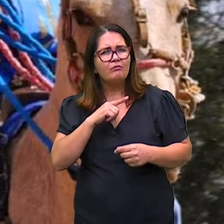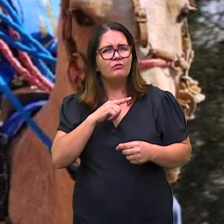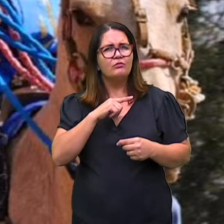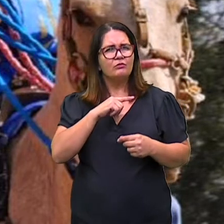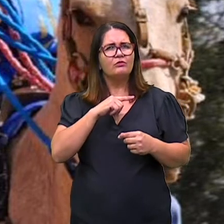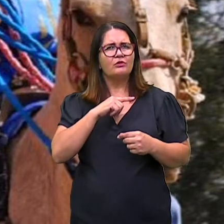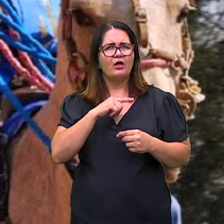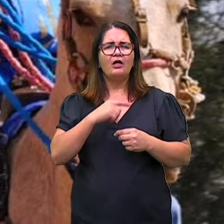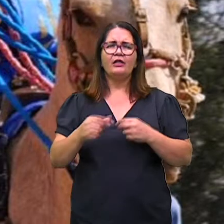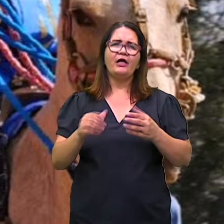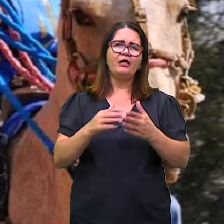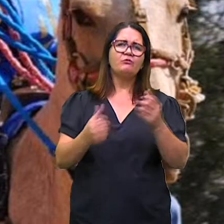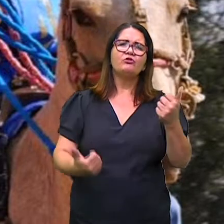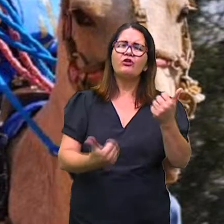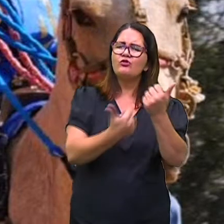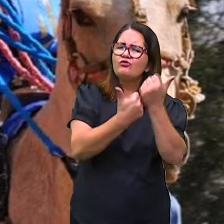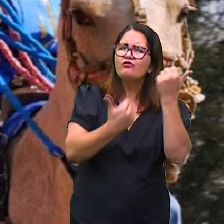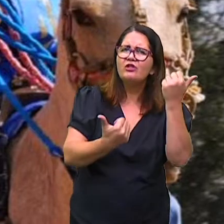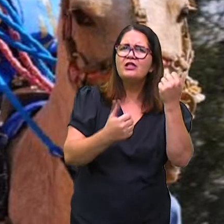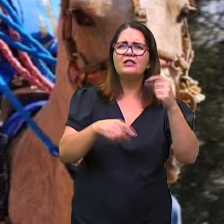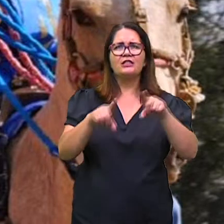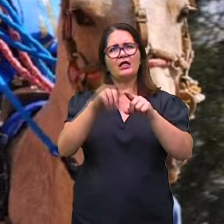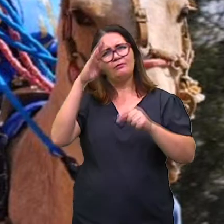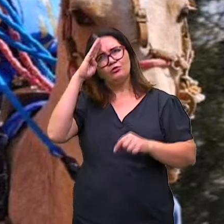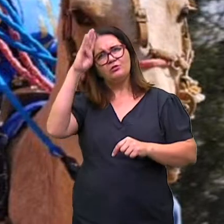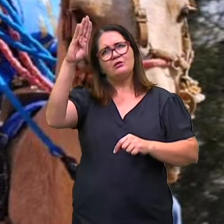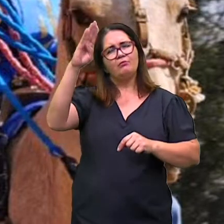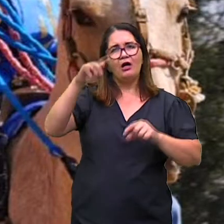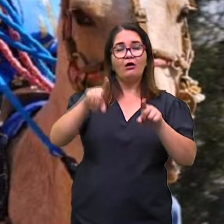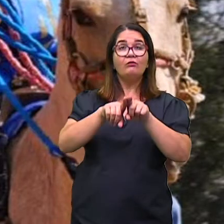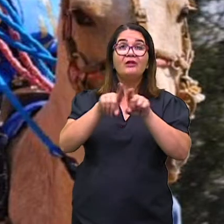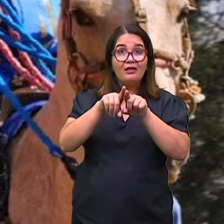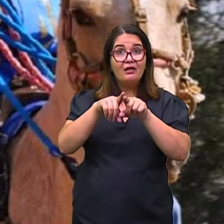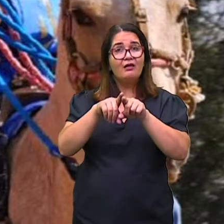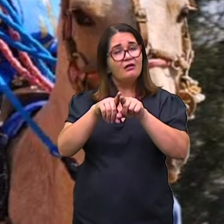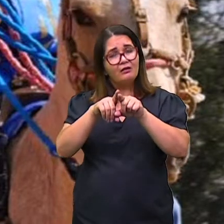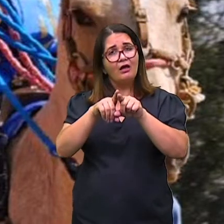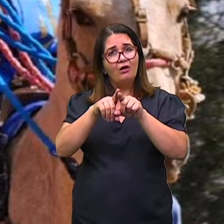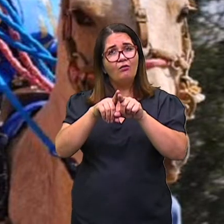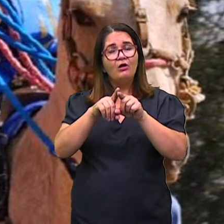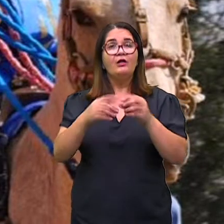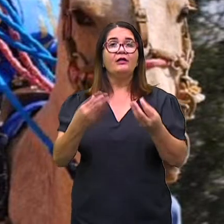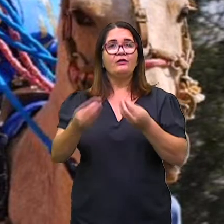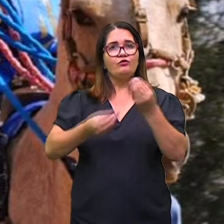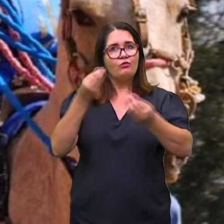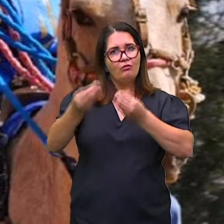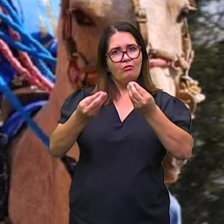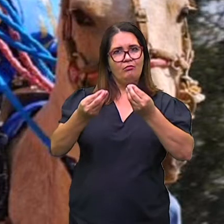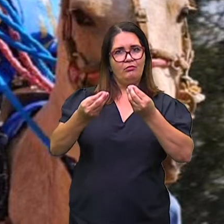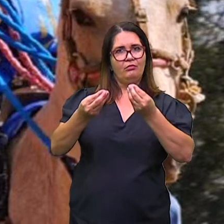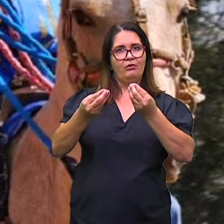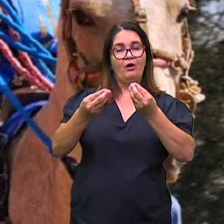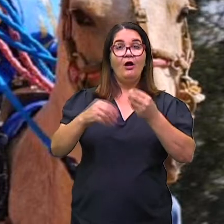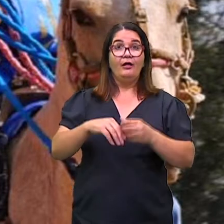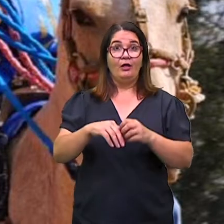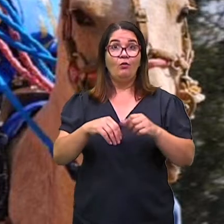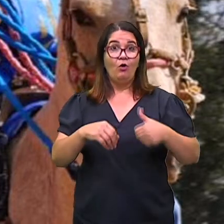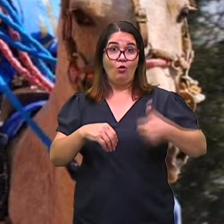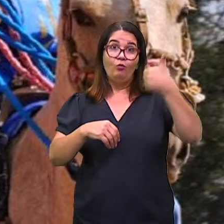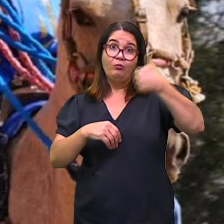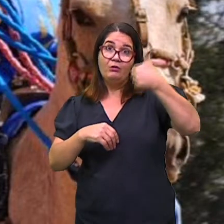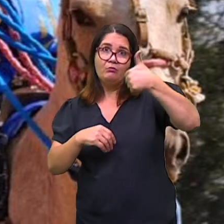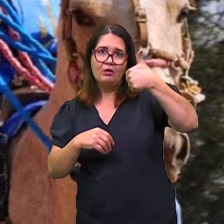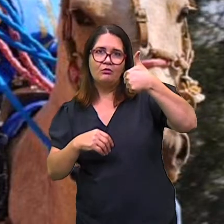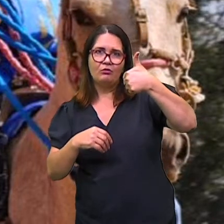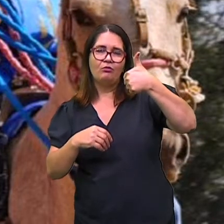o restante, né, dos cavaleiros. O último cavaleiro só subirá ao posto se houver morte ou desistência de algum